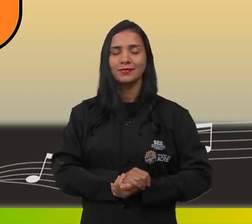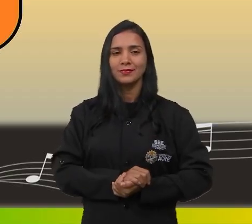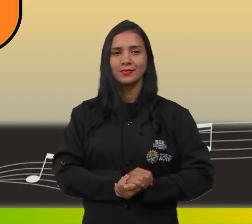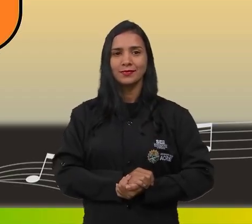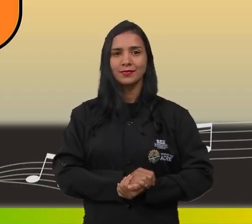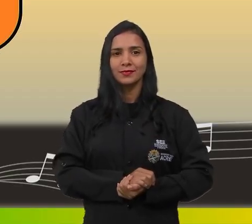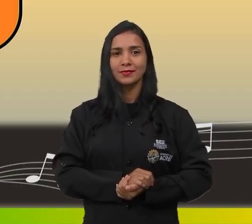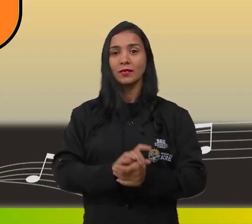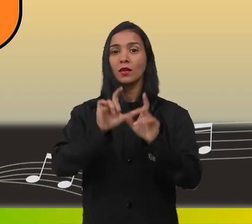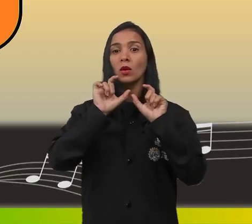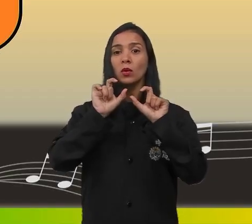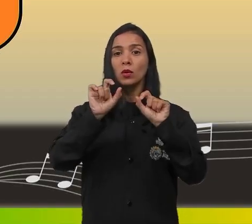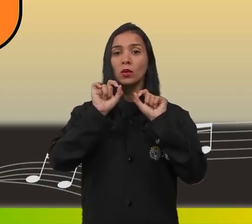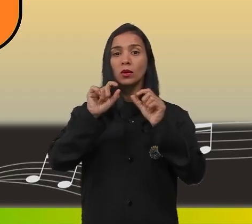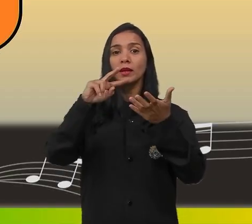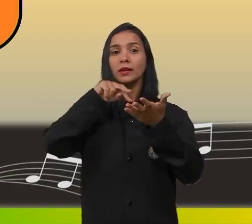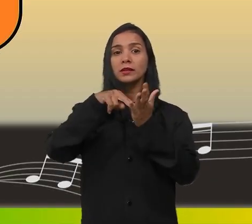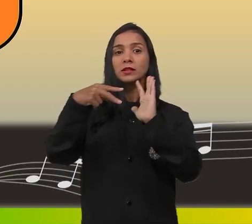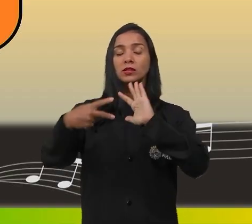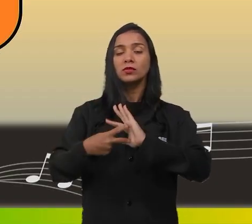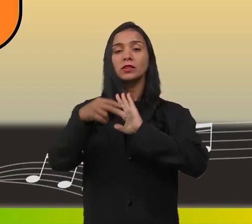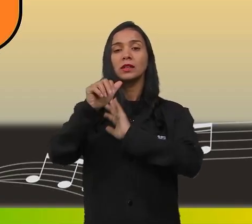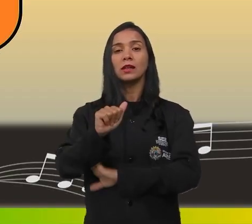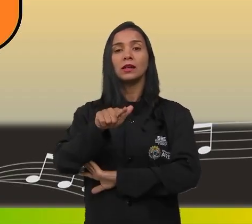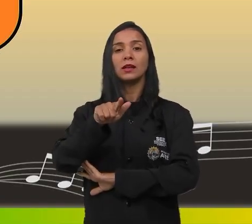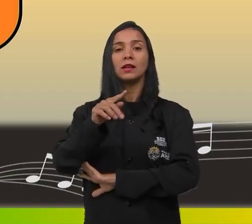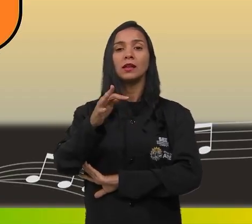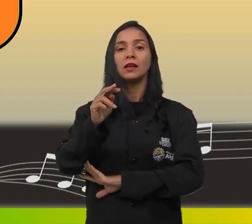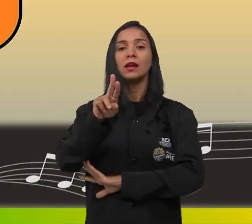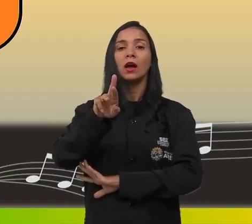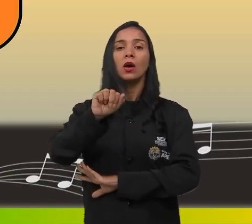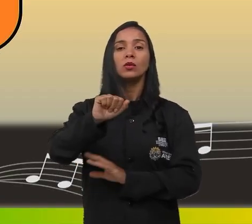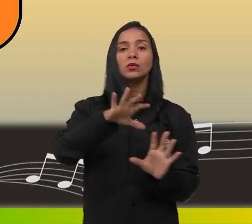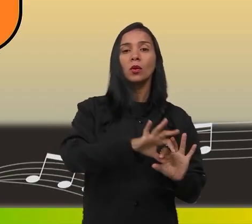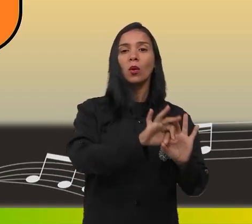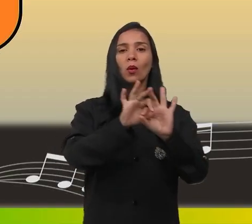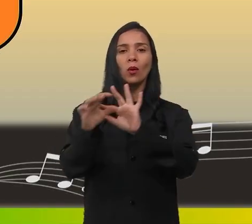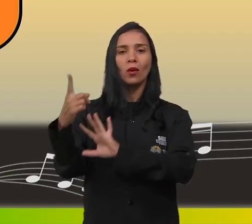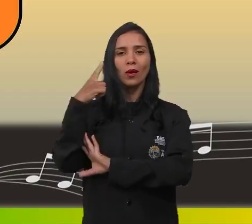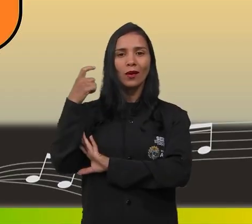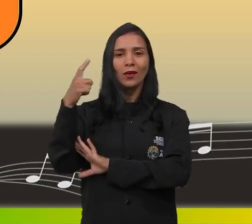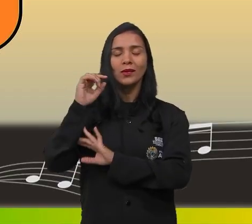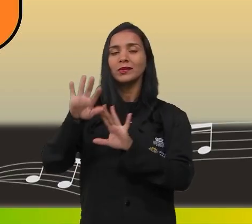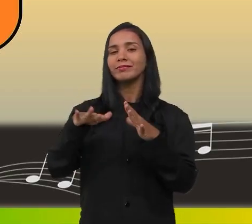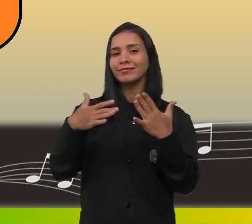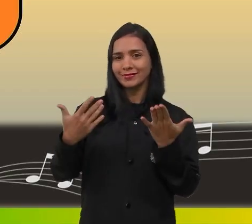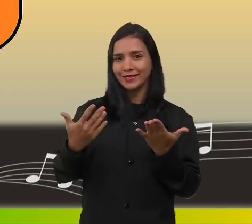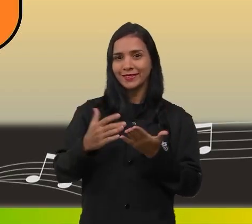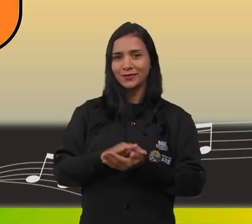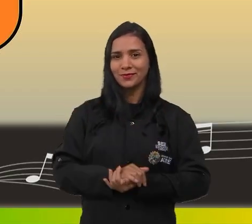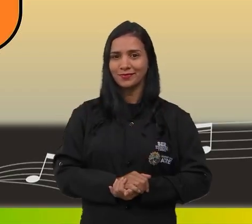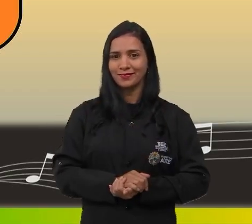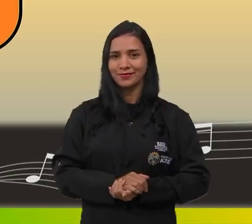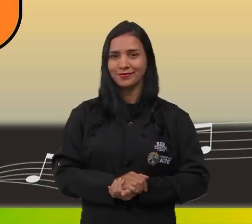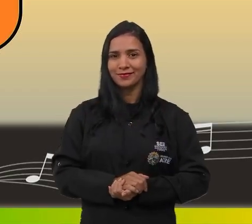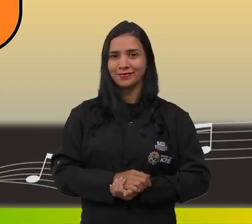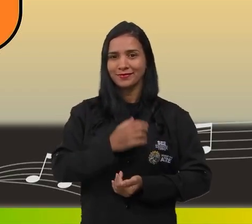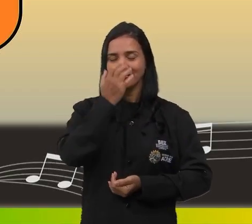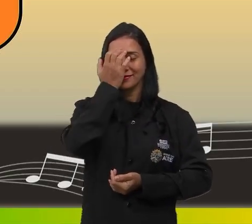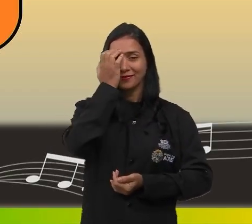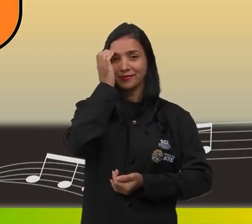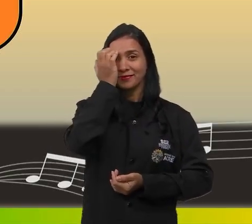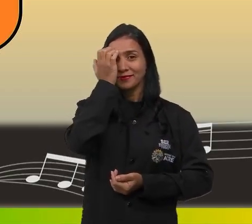O que é a altura no contexto do som? E aí, o que a gente viu sobre a altura? A